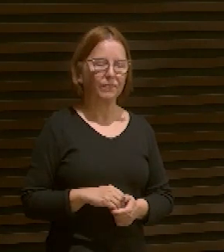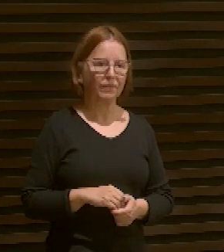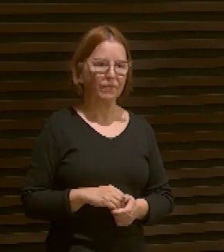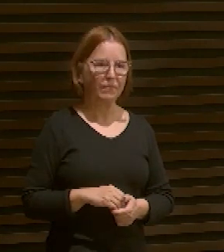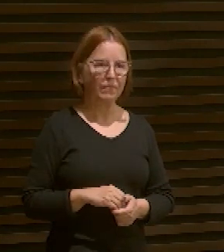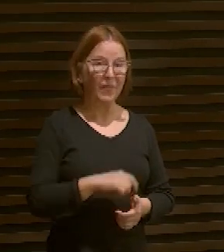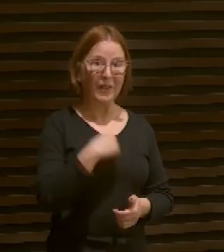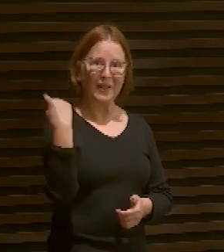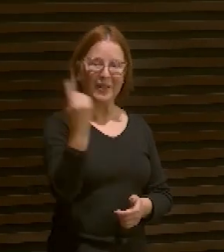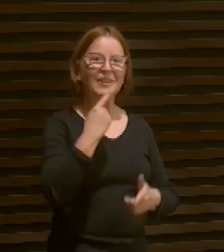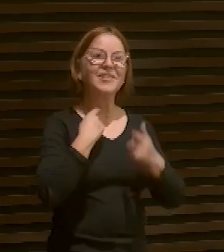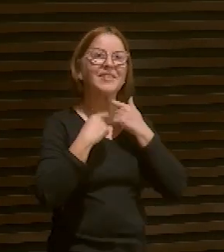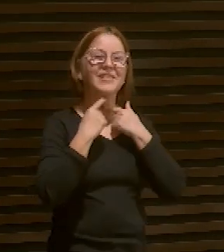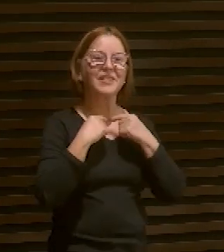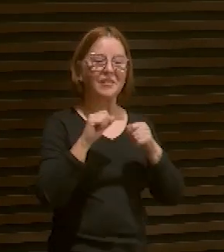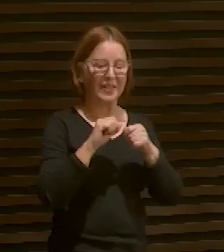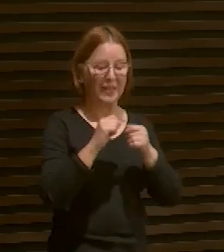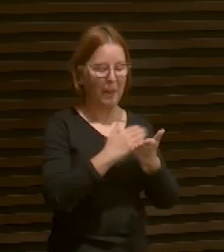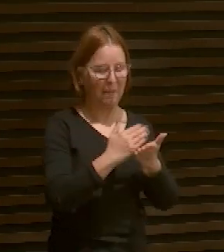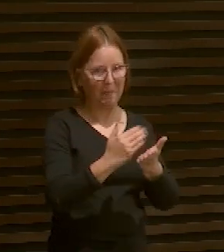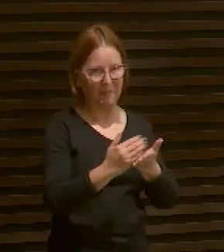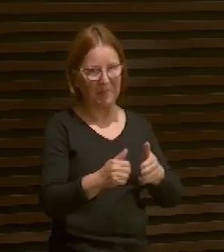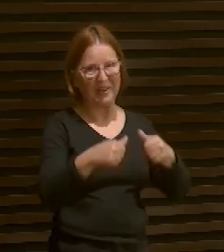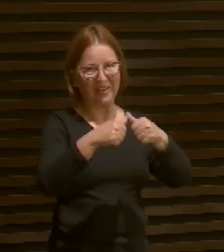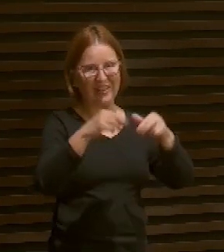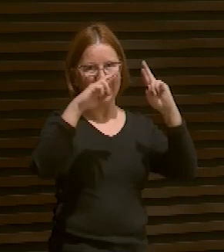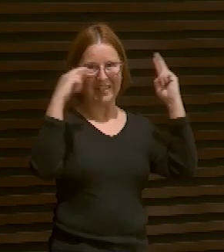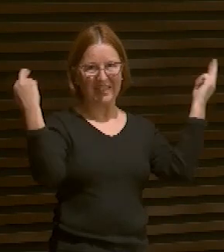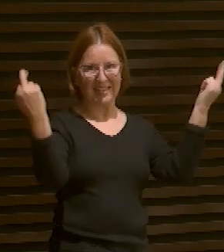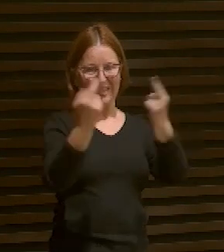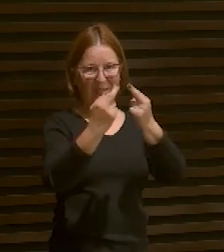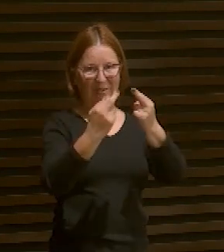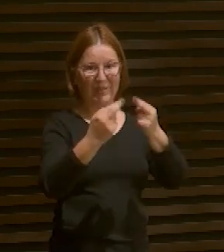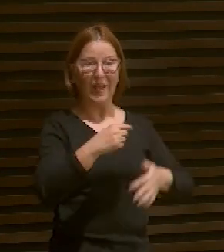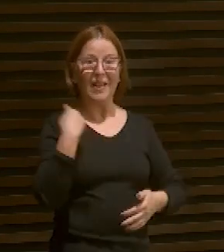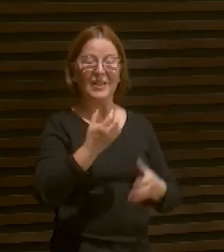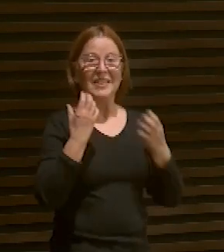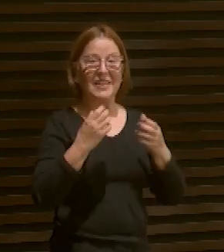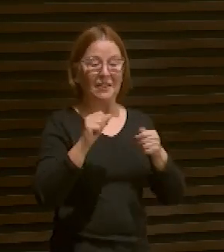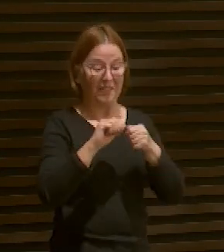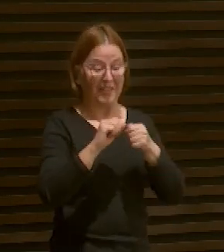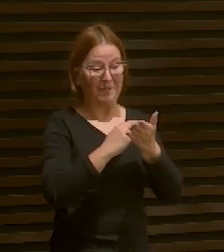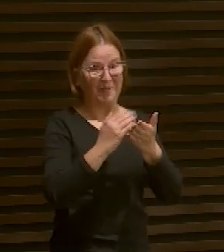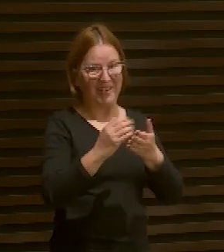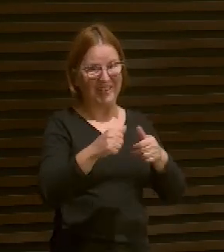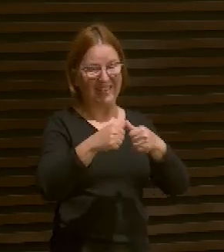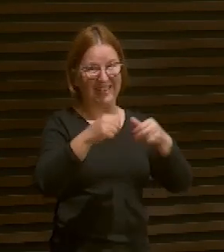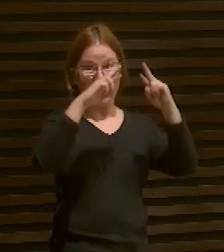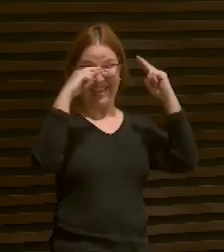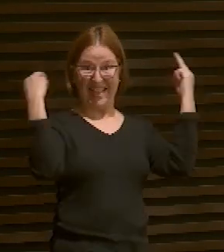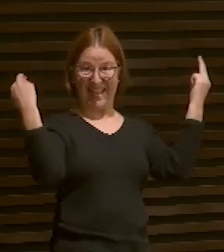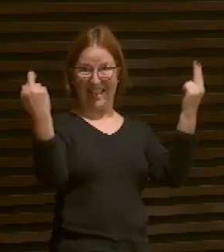Nós desejamos fazer parte desse reino. Nós queremos fazer parte desse reinado